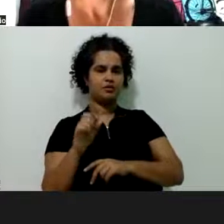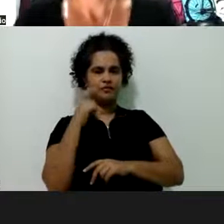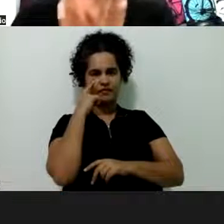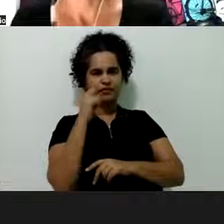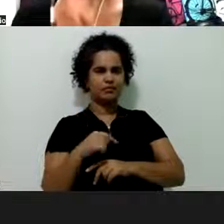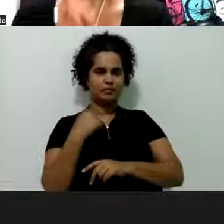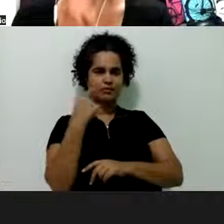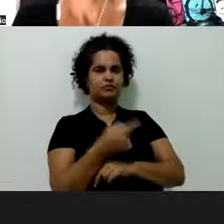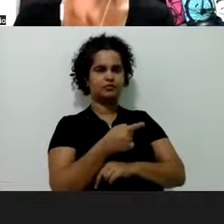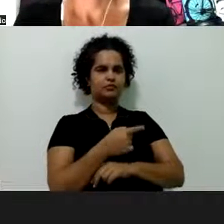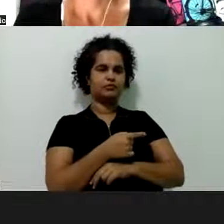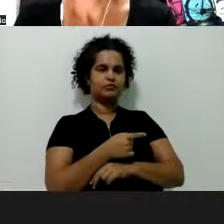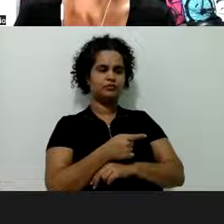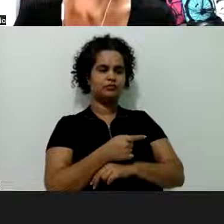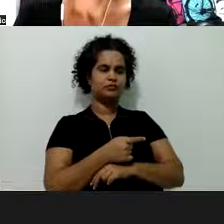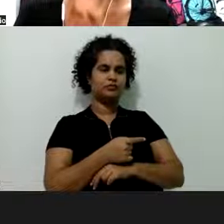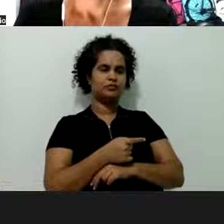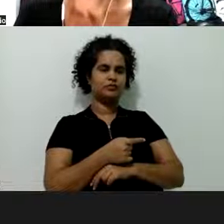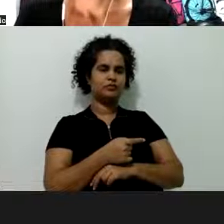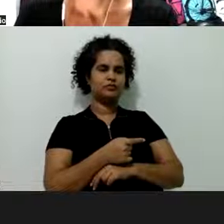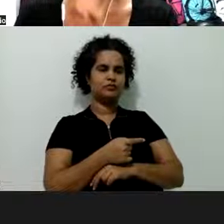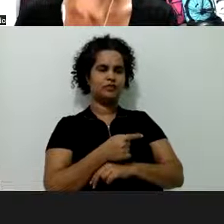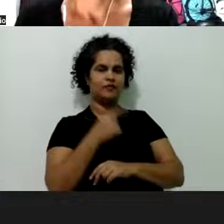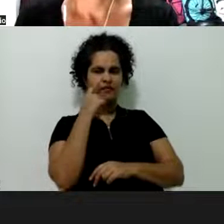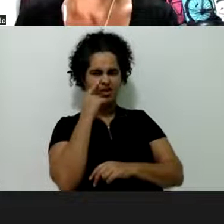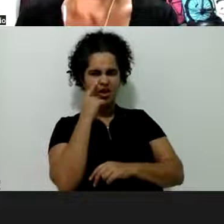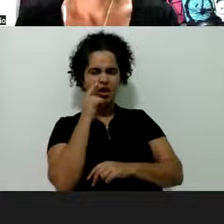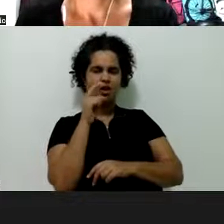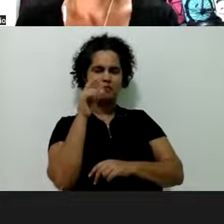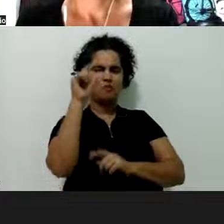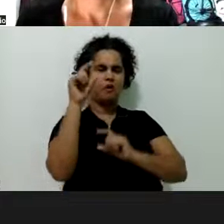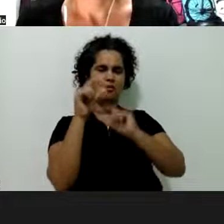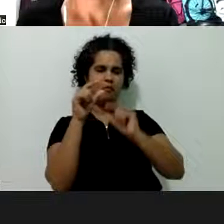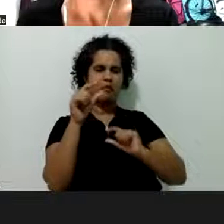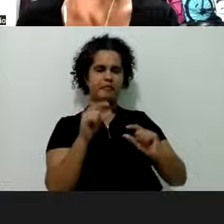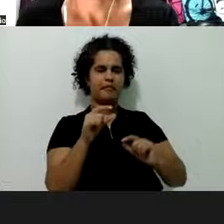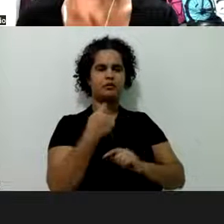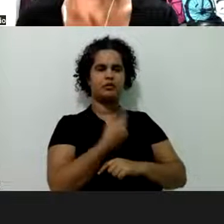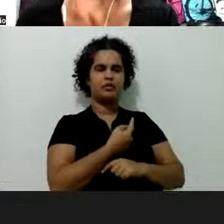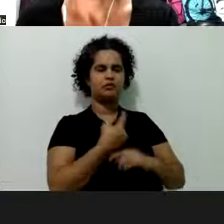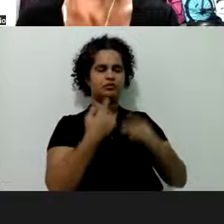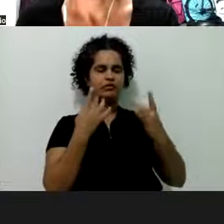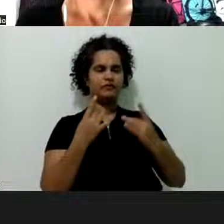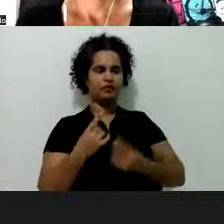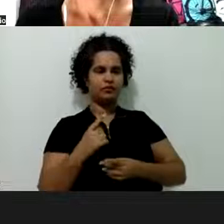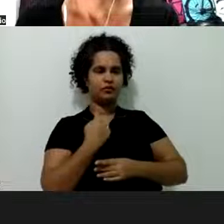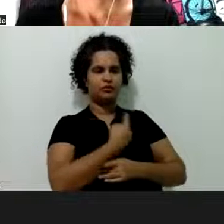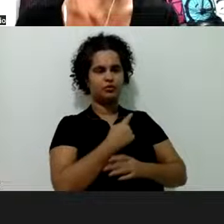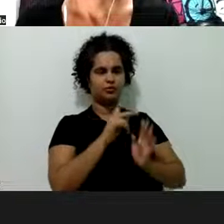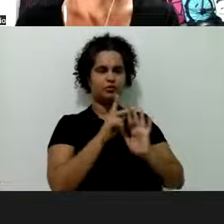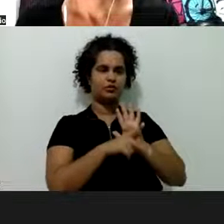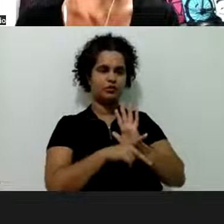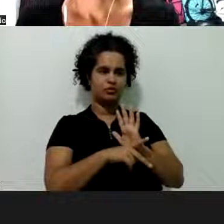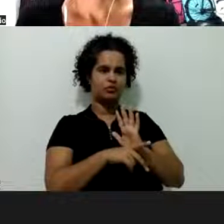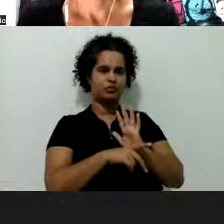vi que são uns pedacinhos, tal, porque a gente definiu no nosso projeto, estou perguntando